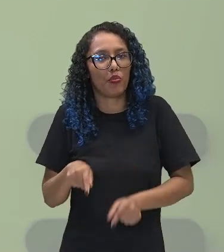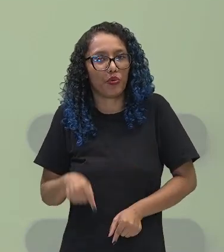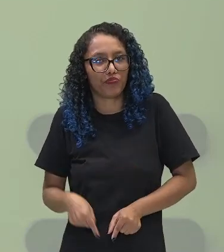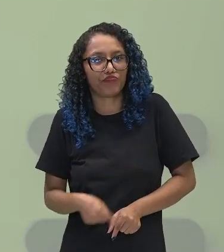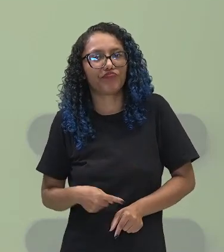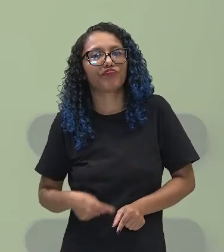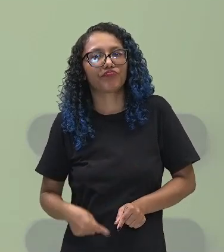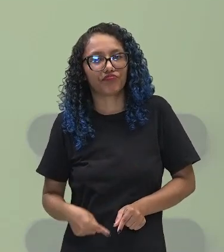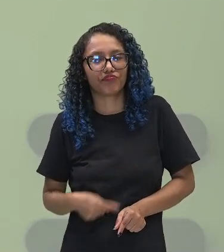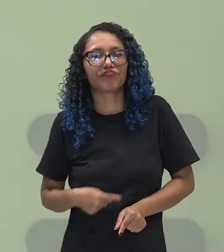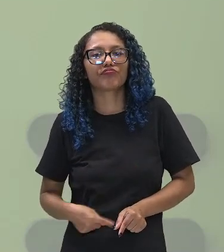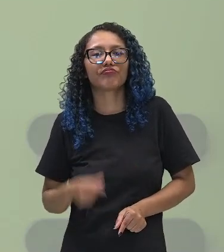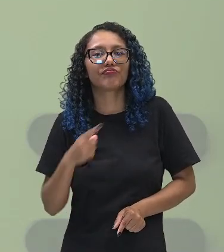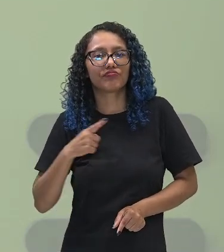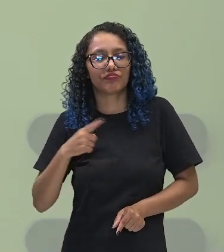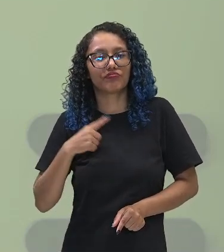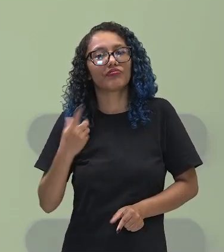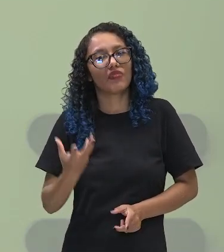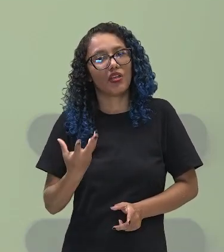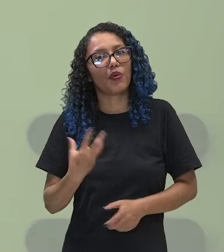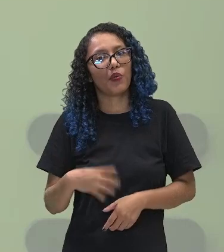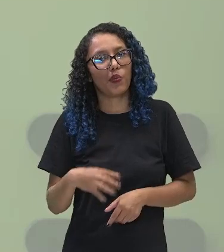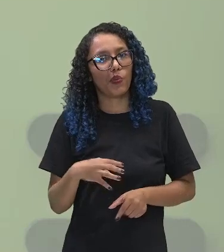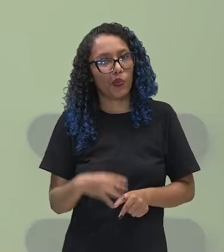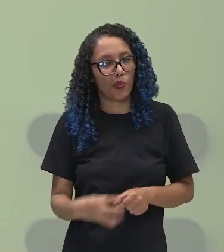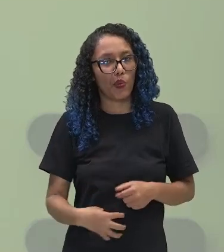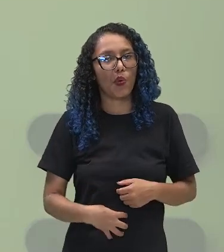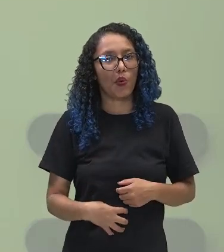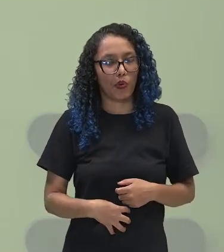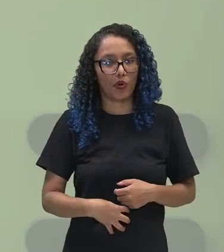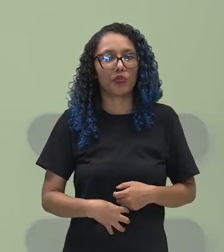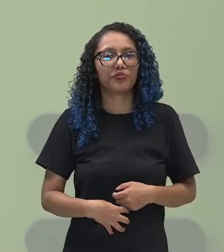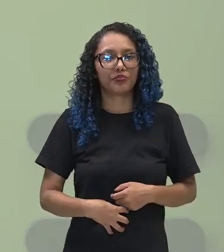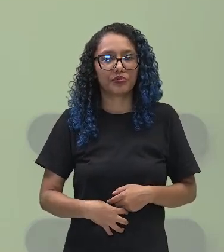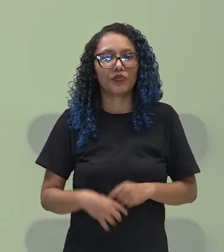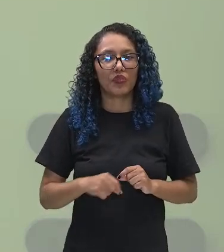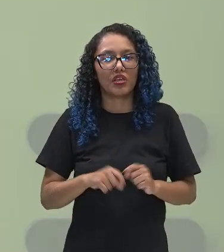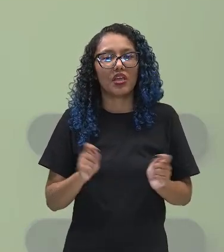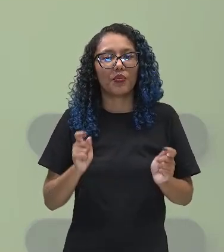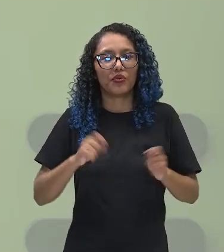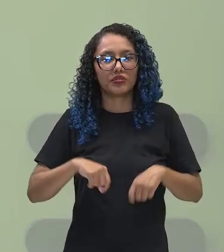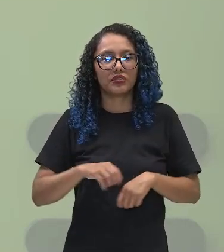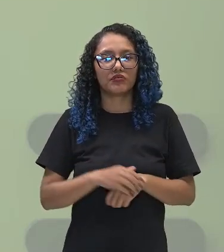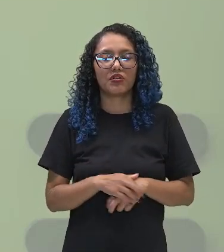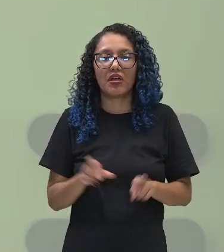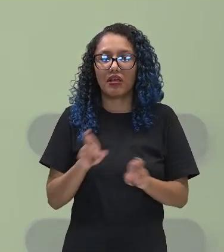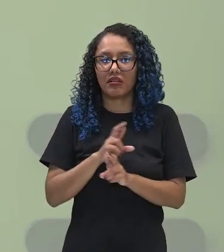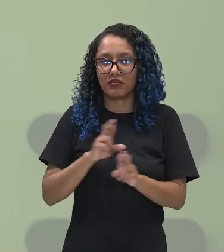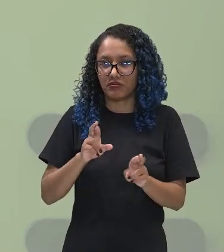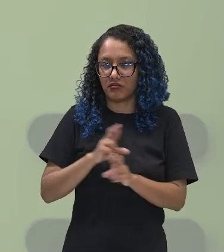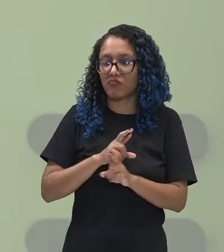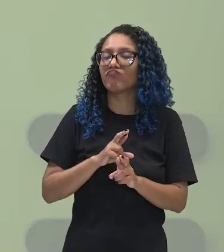órgão bastante interessante que faz a ligação entre dois